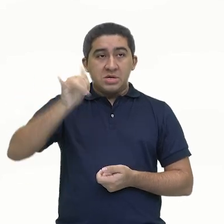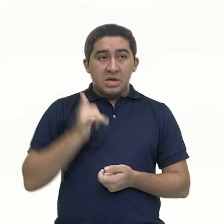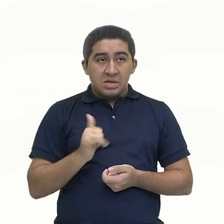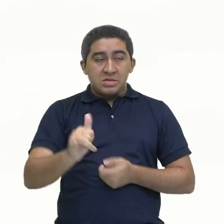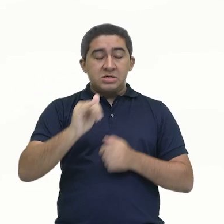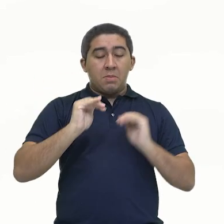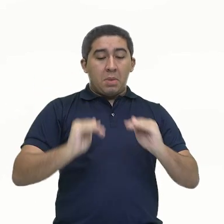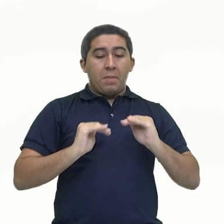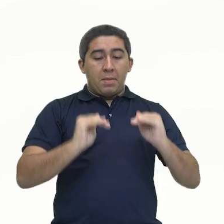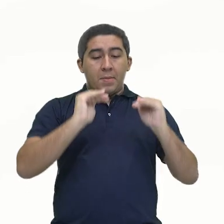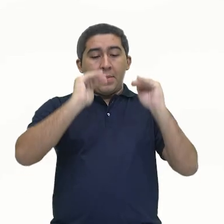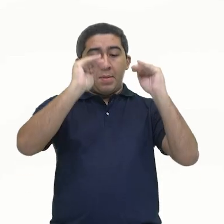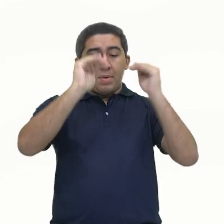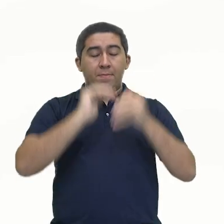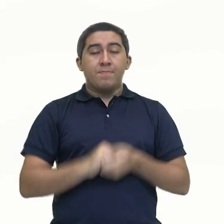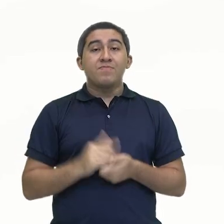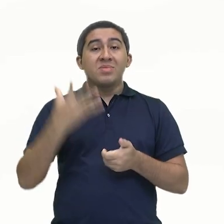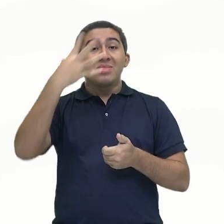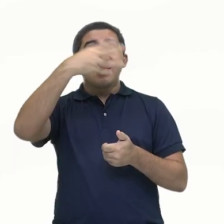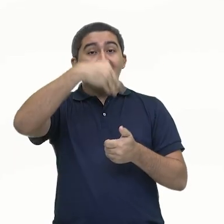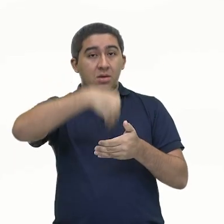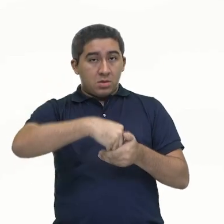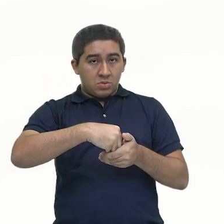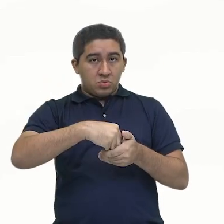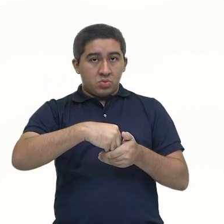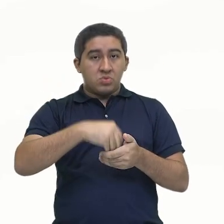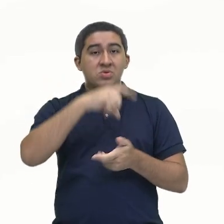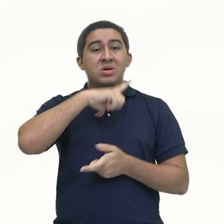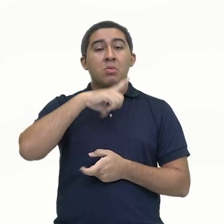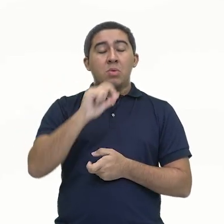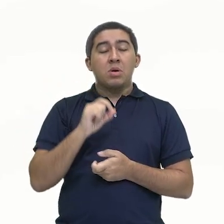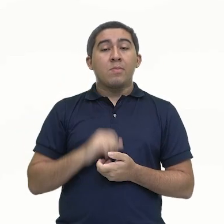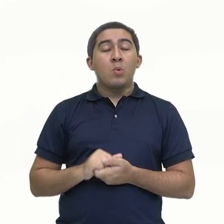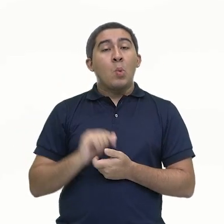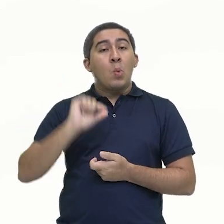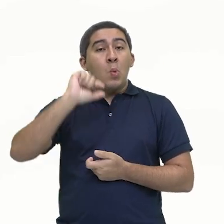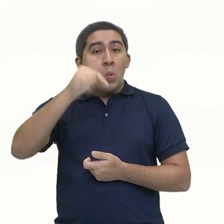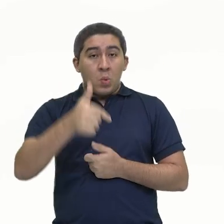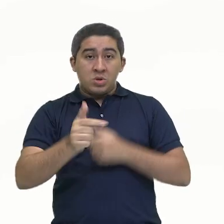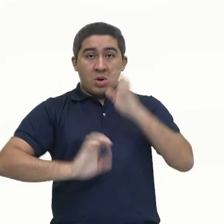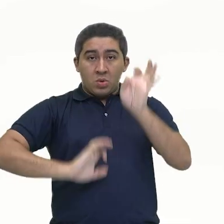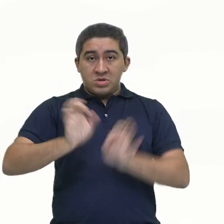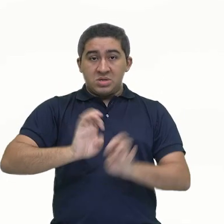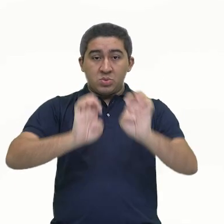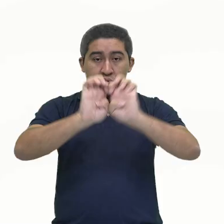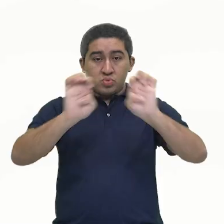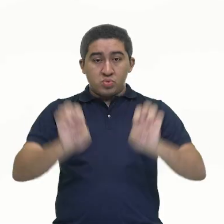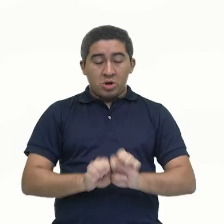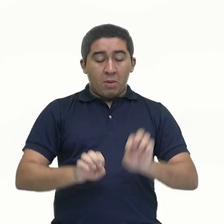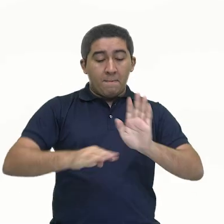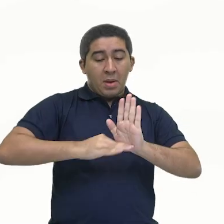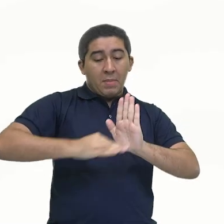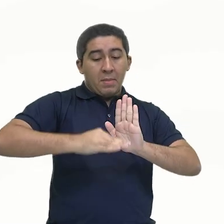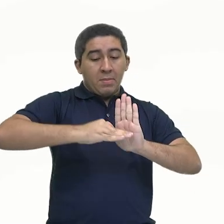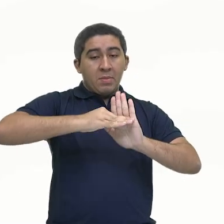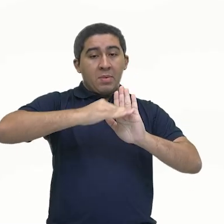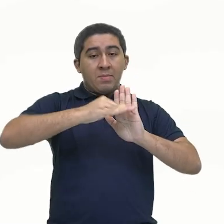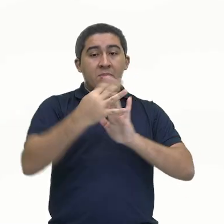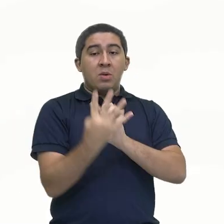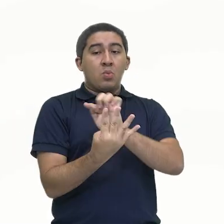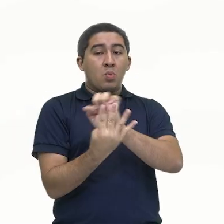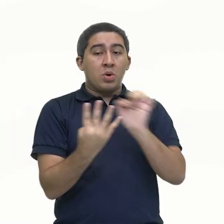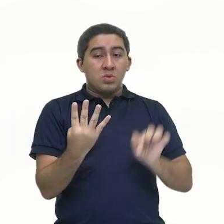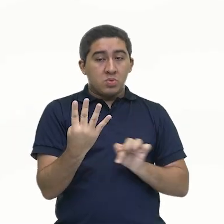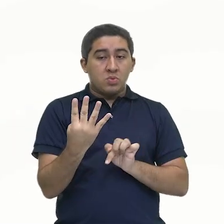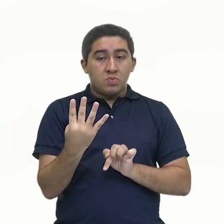aí, dentro desses níveis de energia, tem subníveis de energia. Existem 4 subníveis